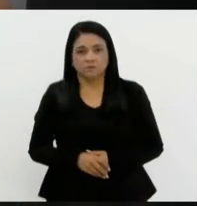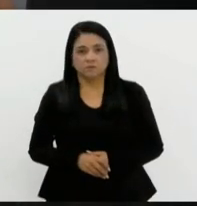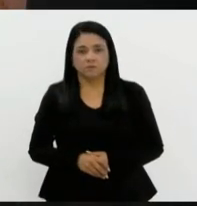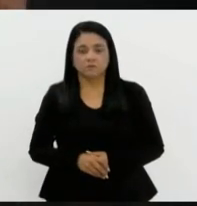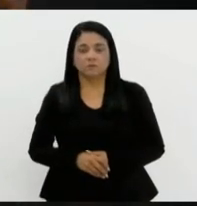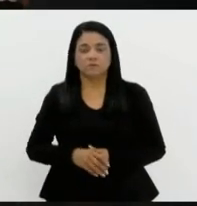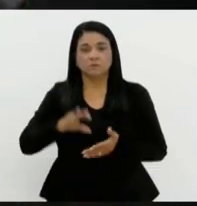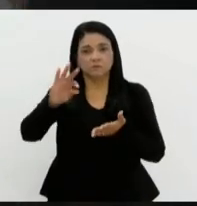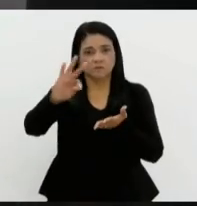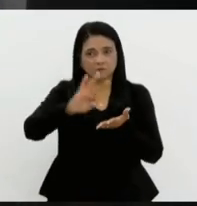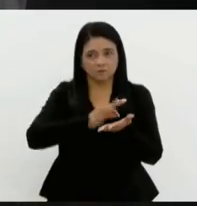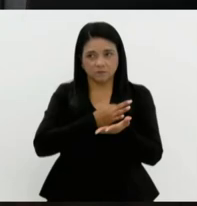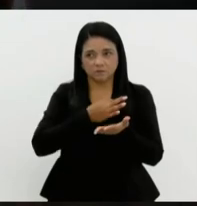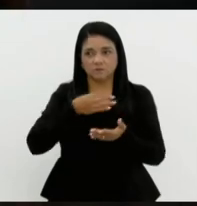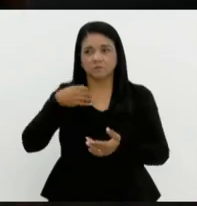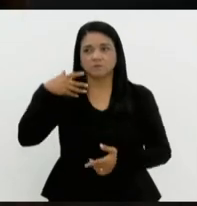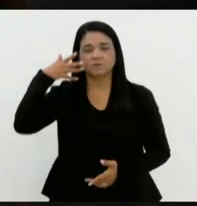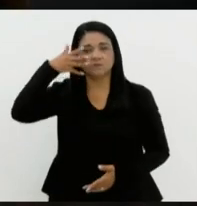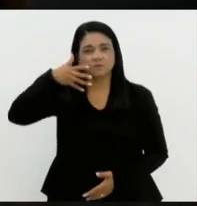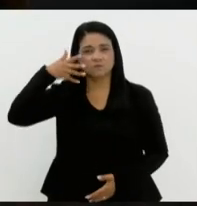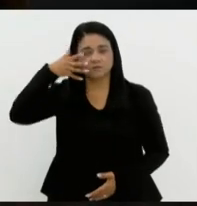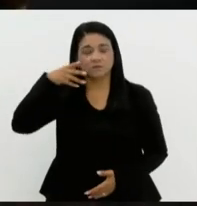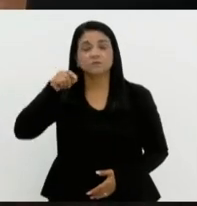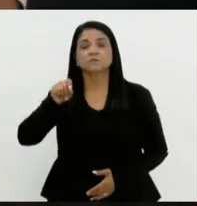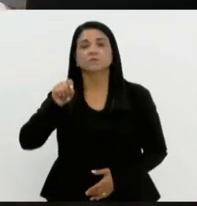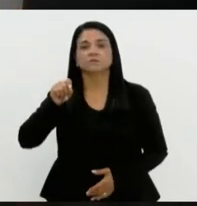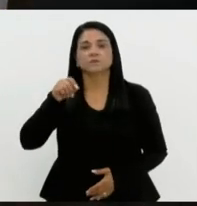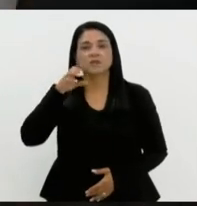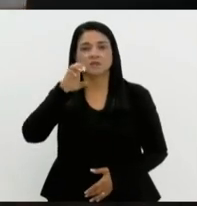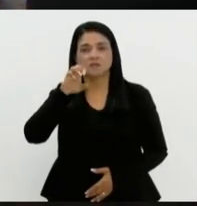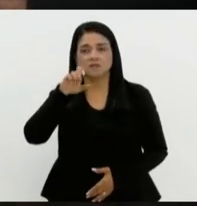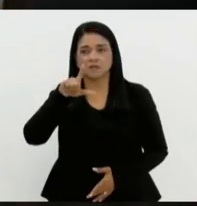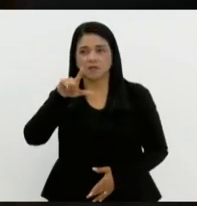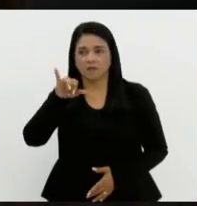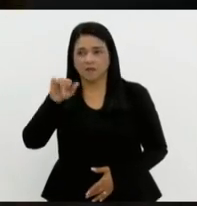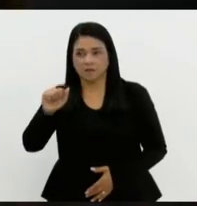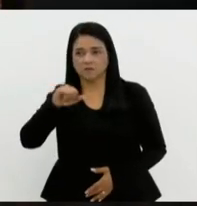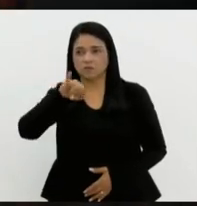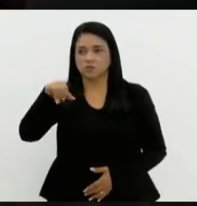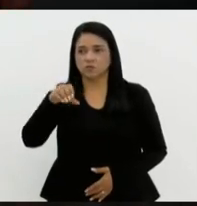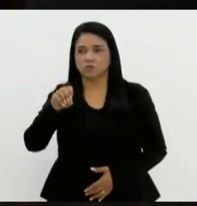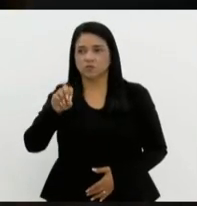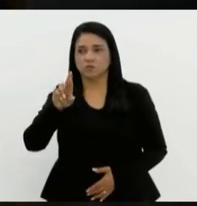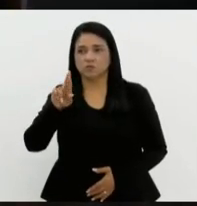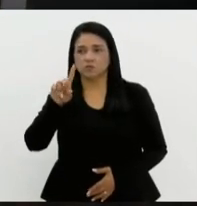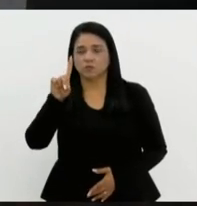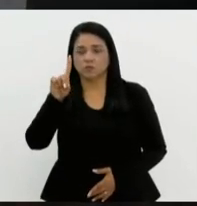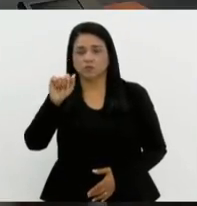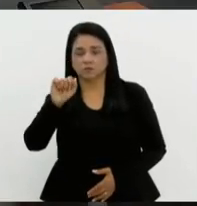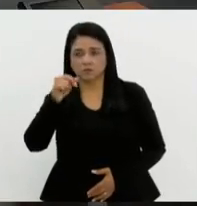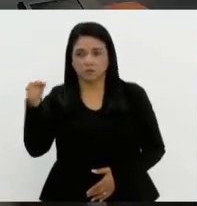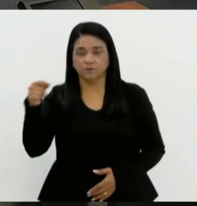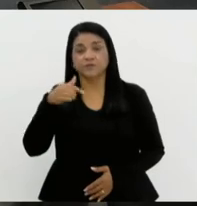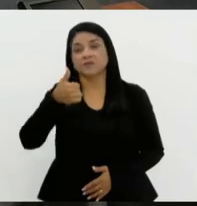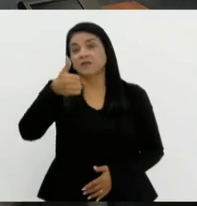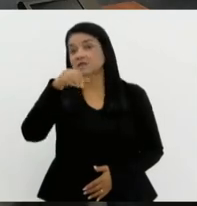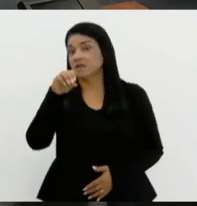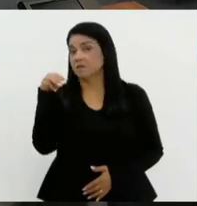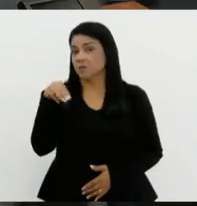Próximo orador inscrito é a nobre deputada Célia Jordão. Vossa Excelência dispõe de 10 minutos no tempo